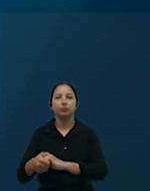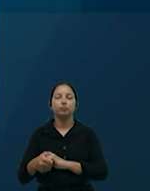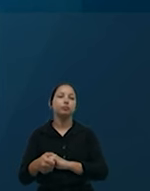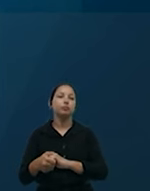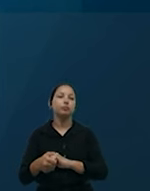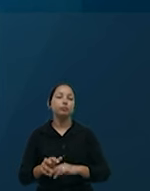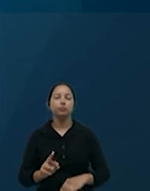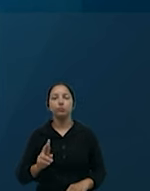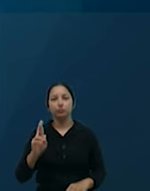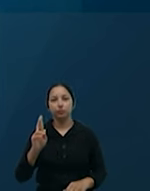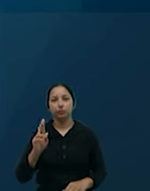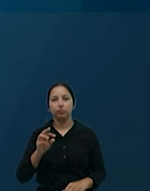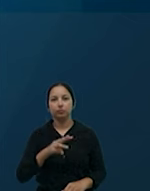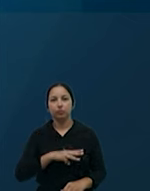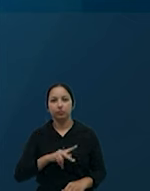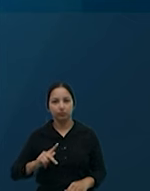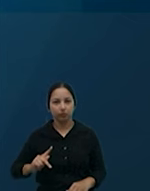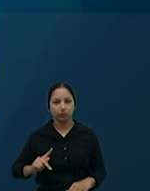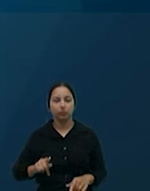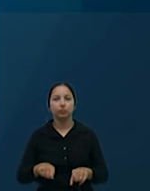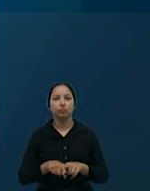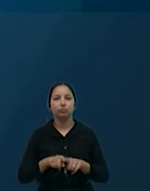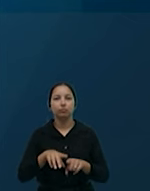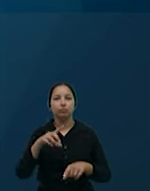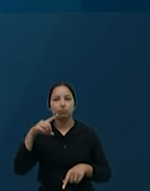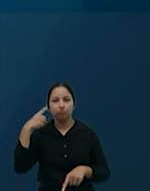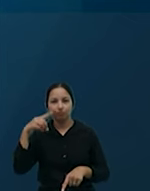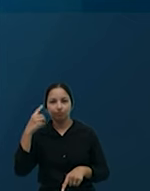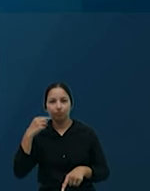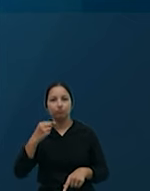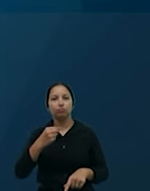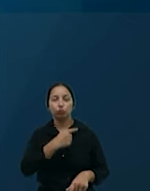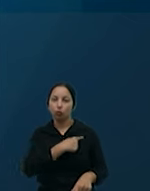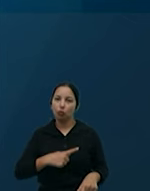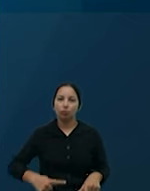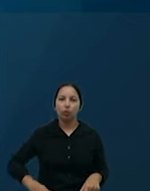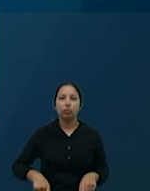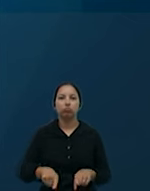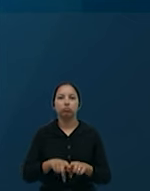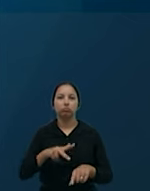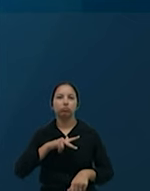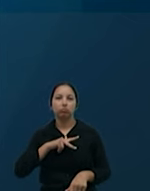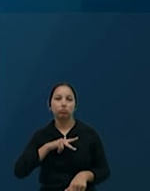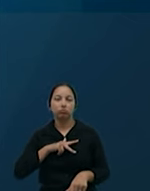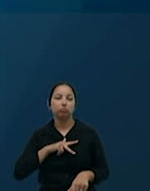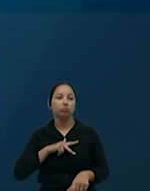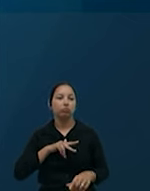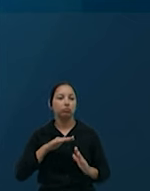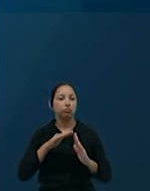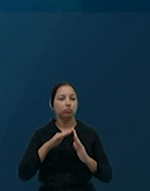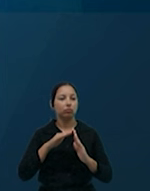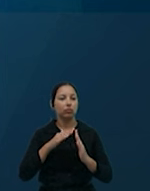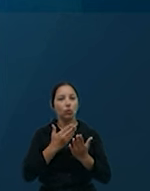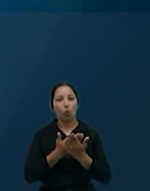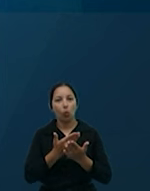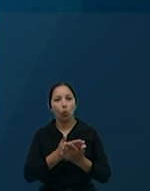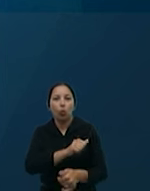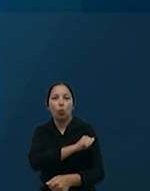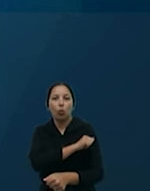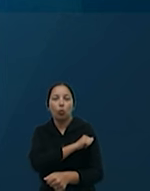a todos os colegas, advogados públicos e privados aqui presentes, estudantes e toda a comunidade jurídica que nos acompanha